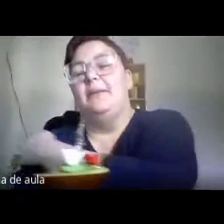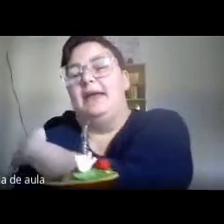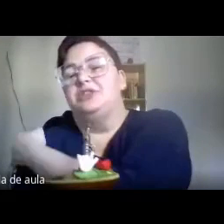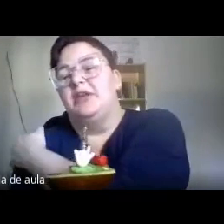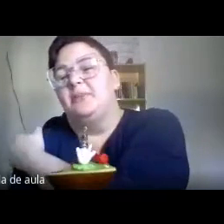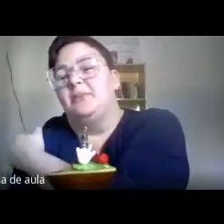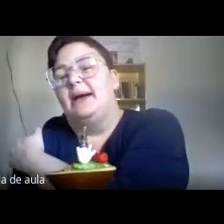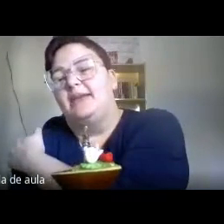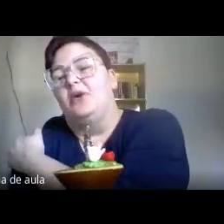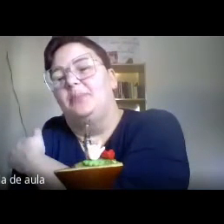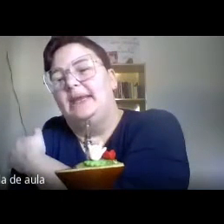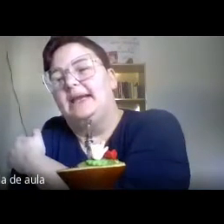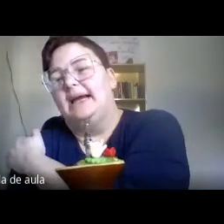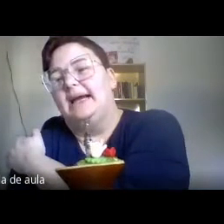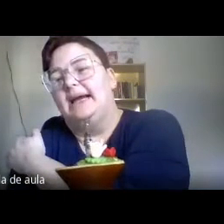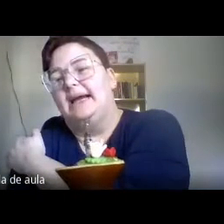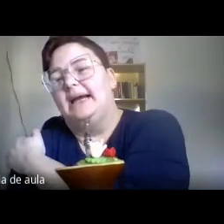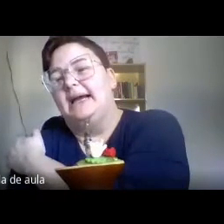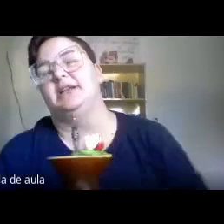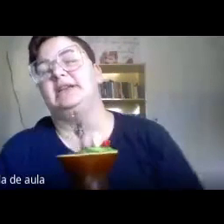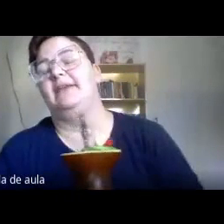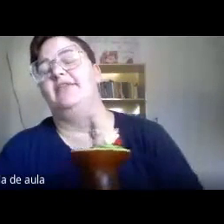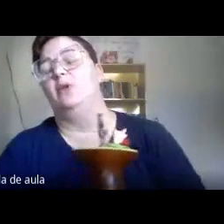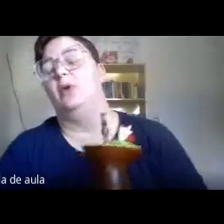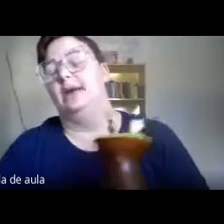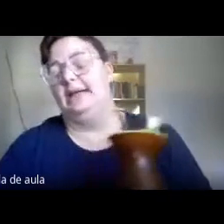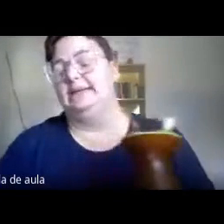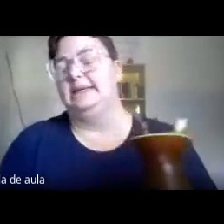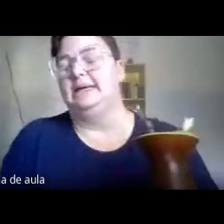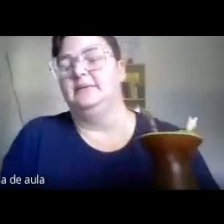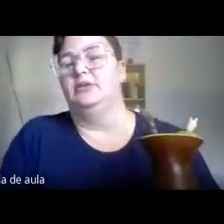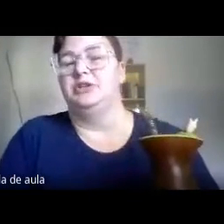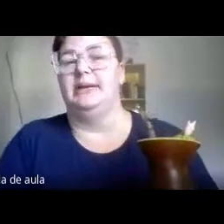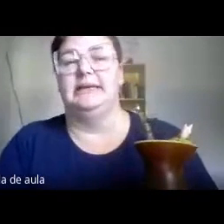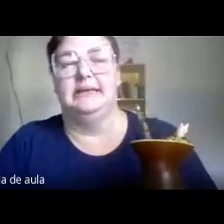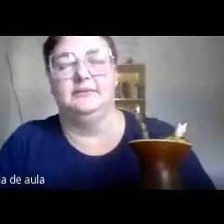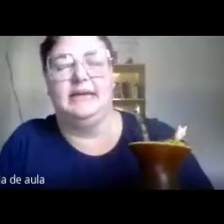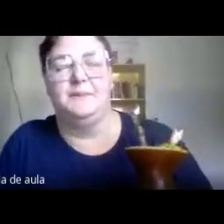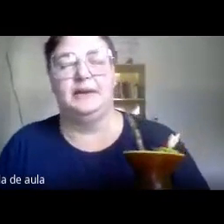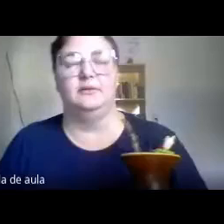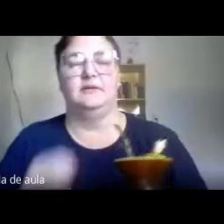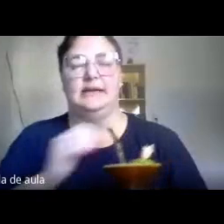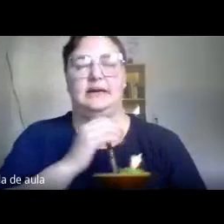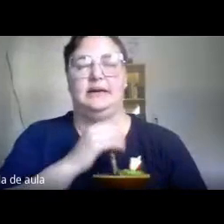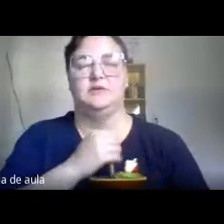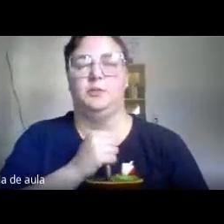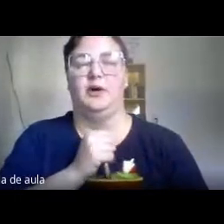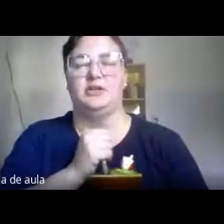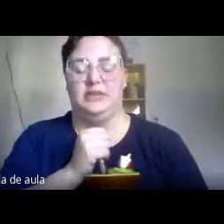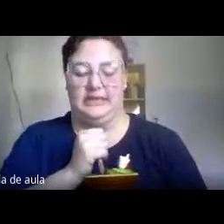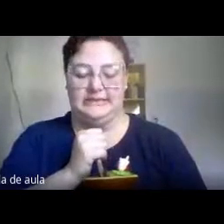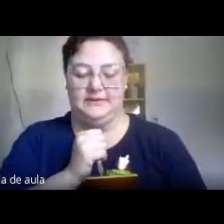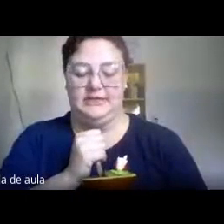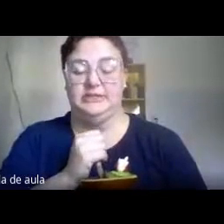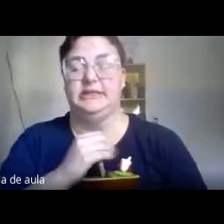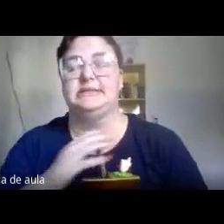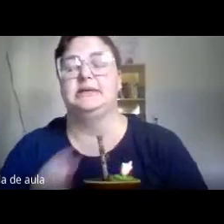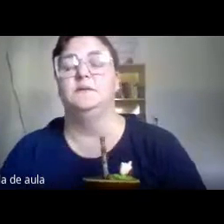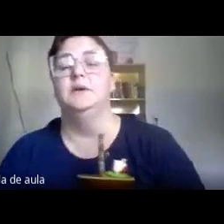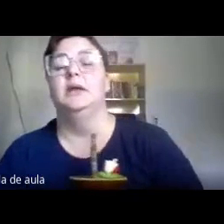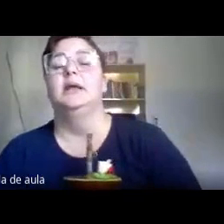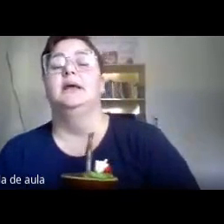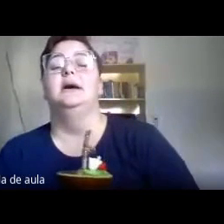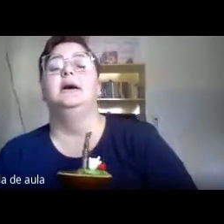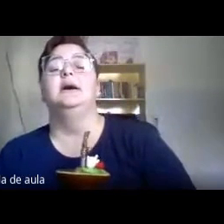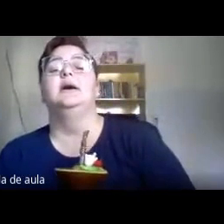Teoricamente, tem uma lei que obriga, né? Só que não está em vigor ainda. Hoje a Mariana não está aí para nos dar suporte em relação à legislação,